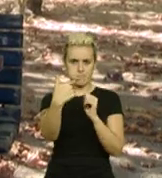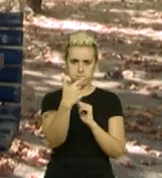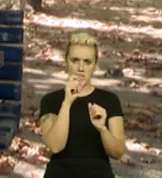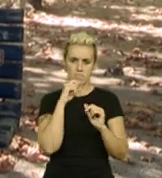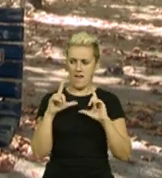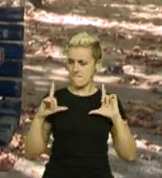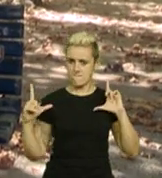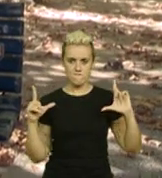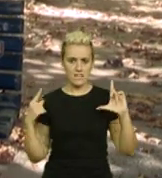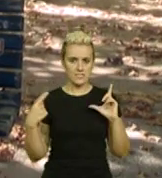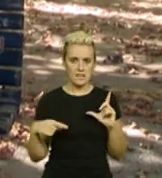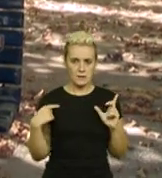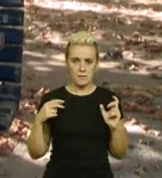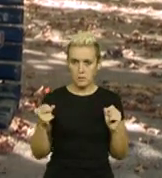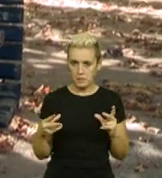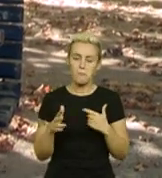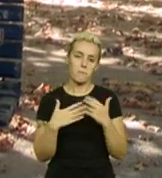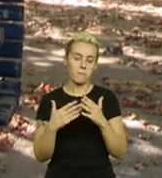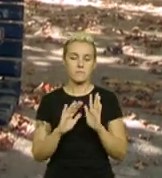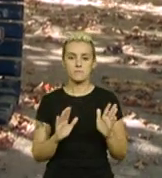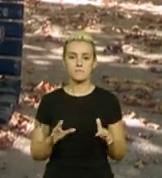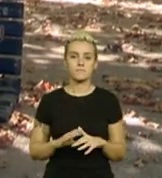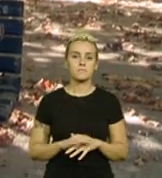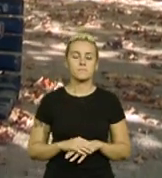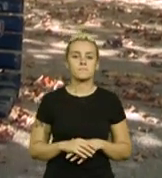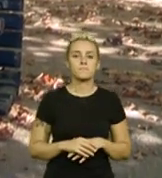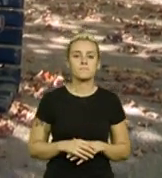não é nossa